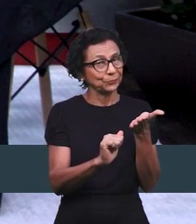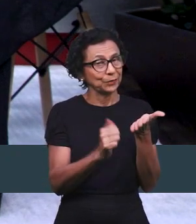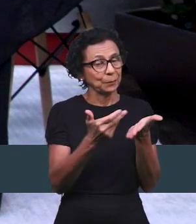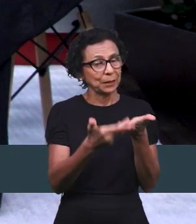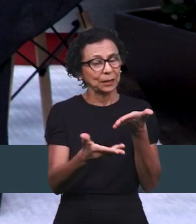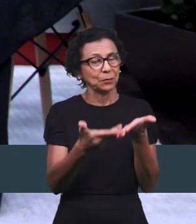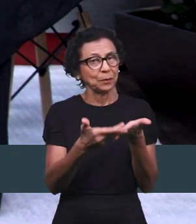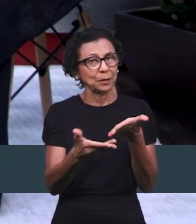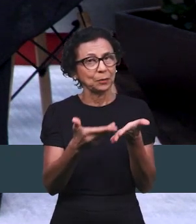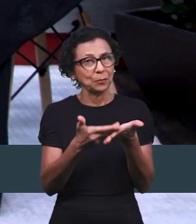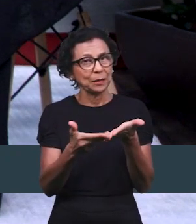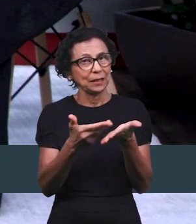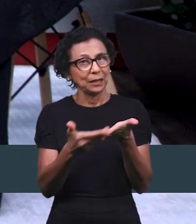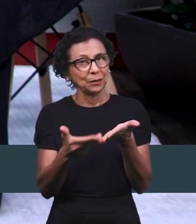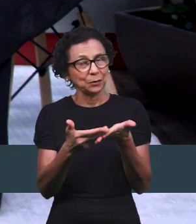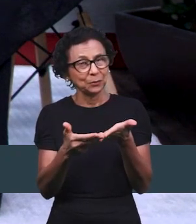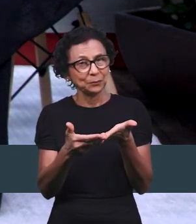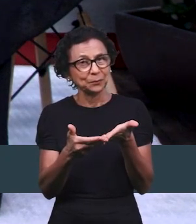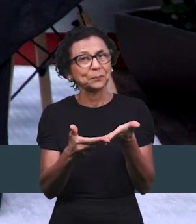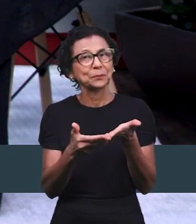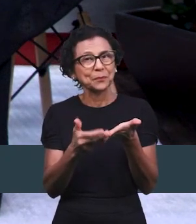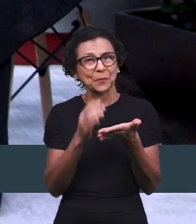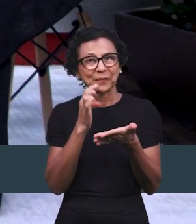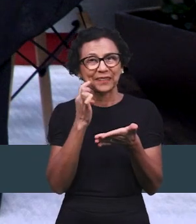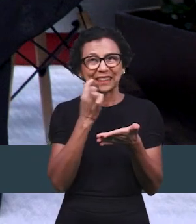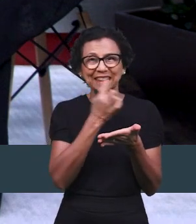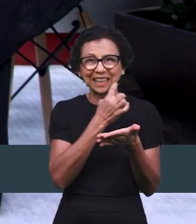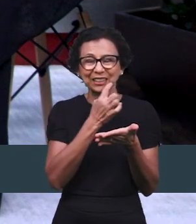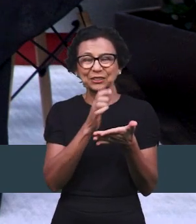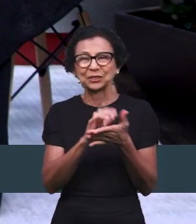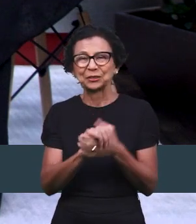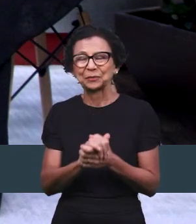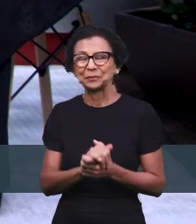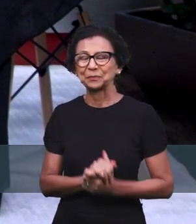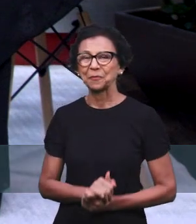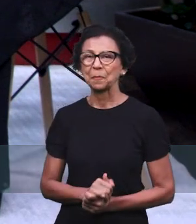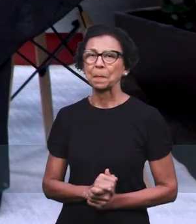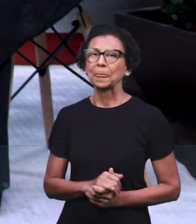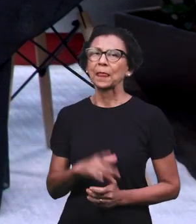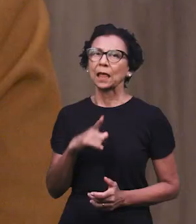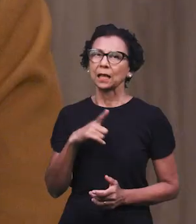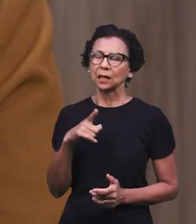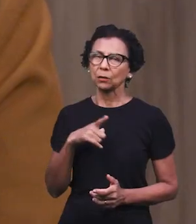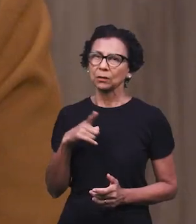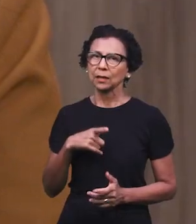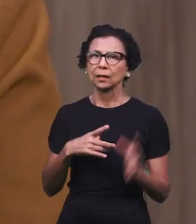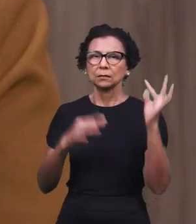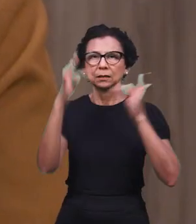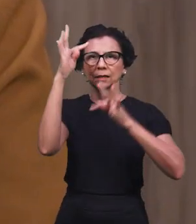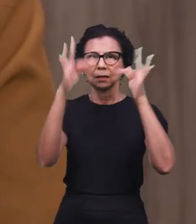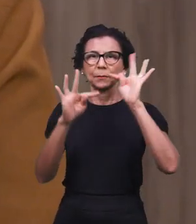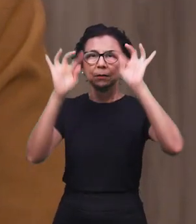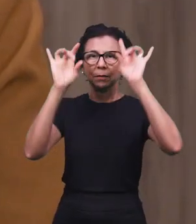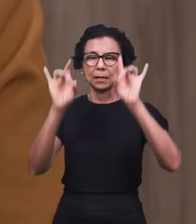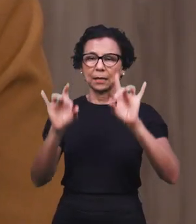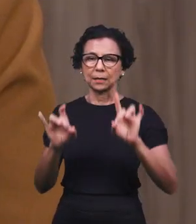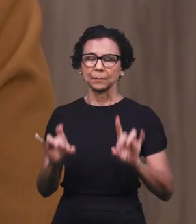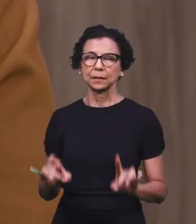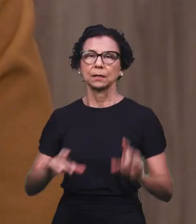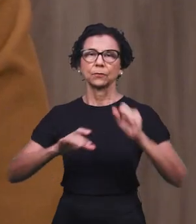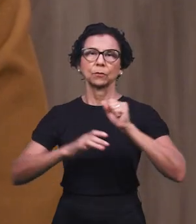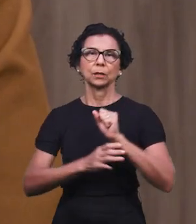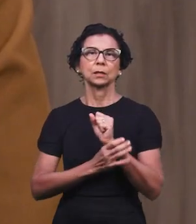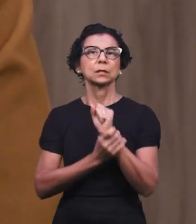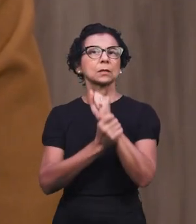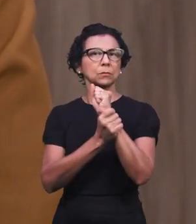que são feitos exatamente para fazer esse clareamento de forma correta e segura, que são os peróxidos, né? O Dr. João pode falar